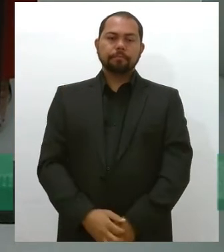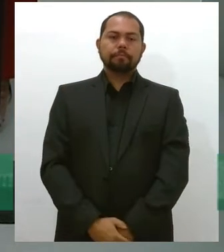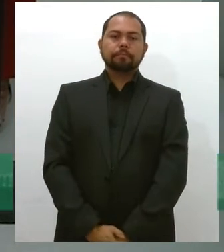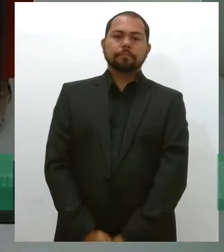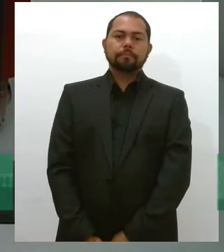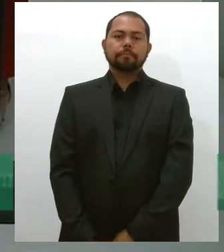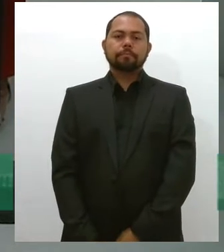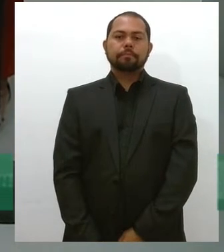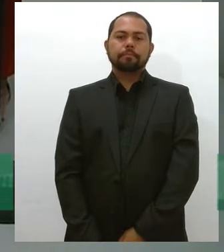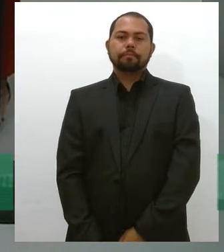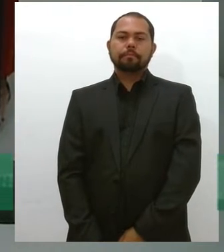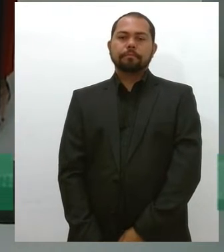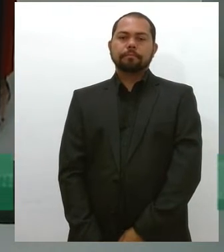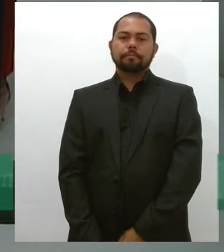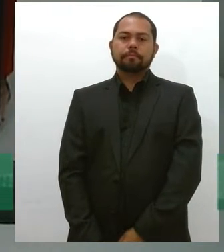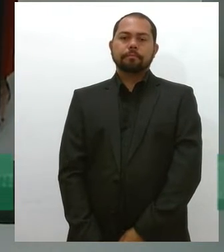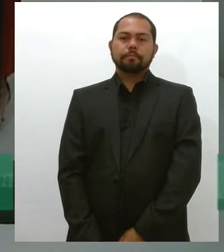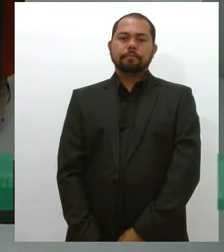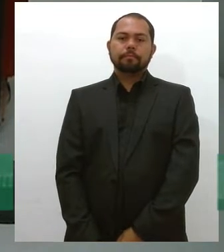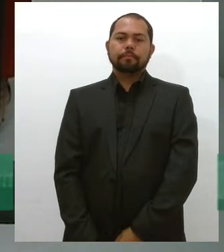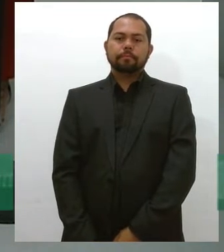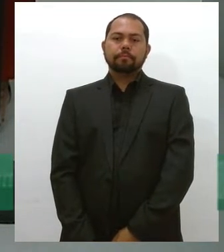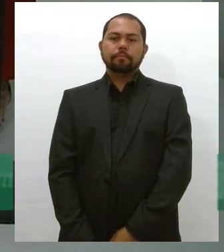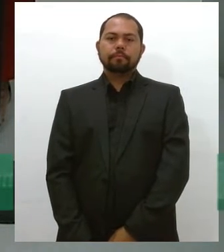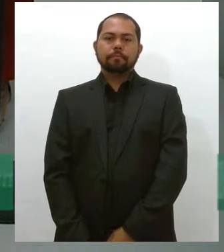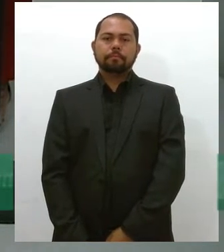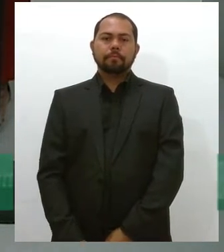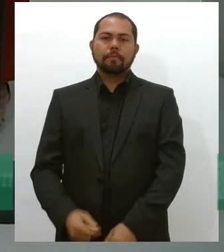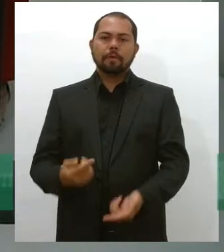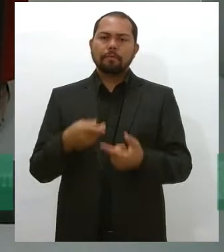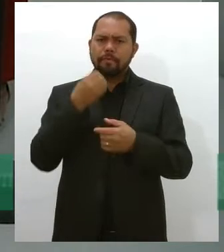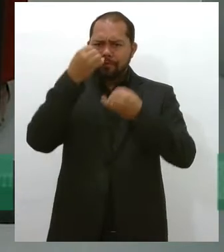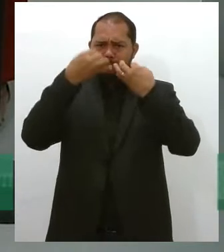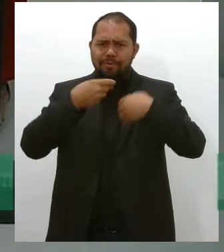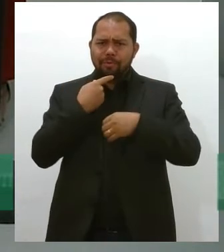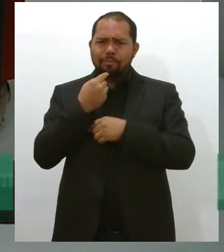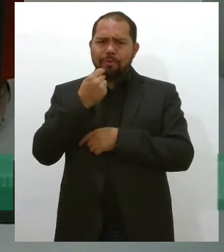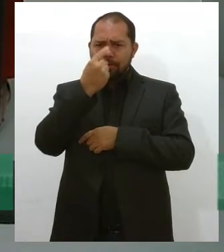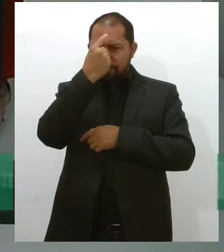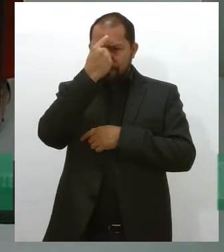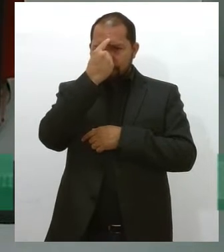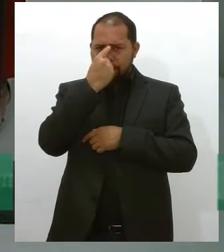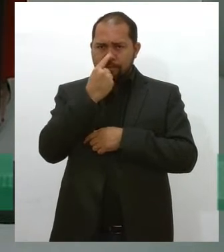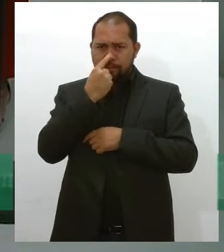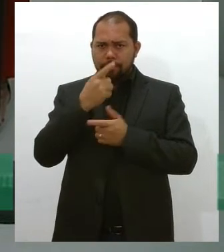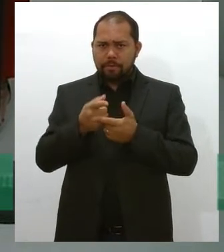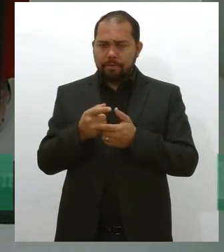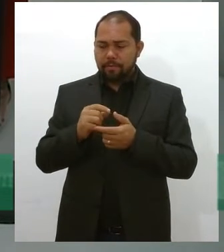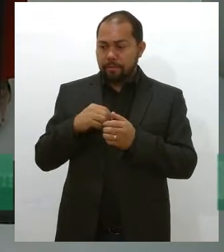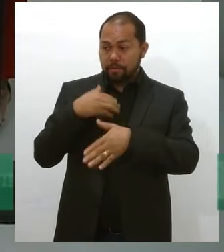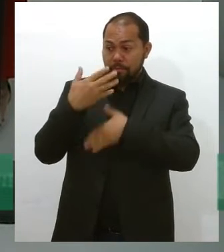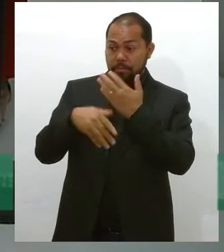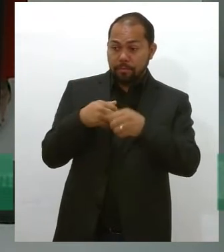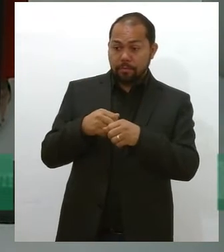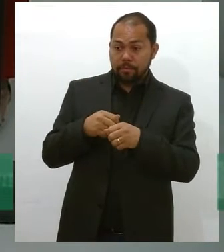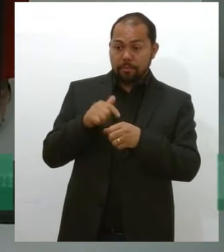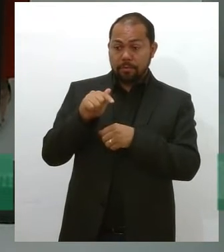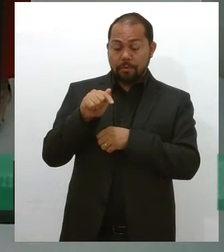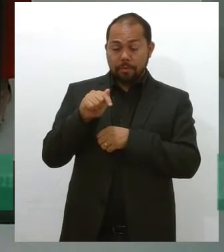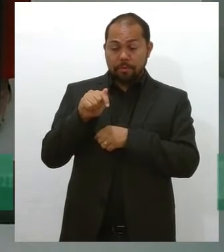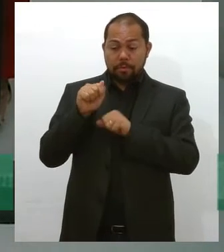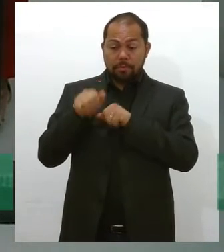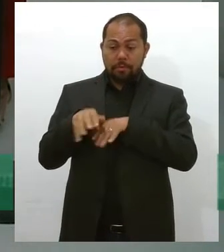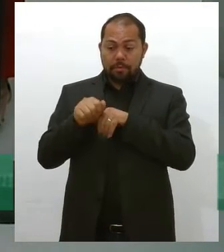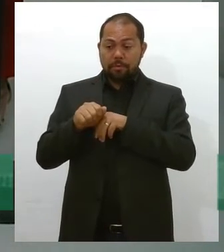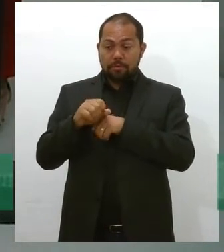dos deputados, um pouquinho desse perfil. Mas passado aí o 7 de setembro de 1822, muita coisa aí precisou